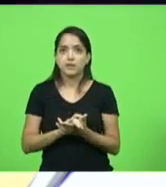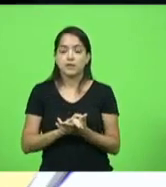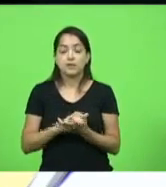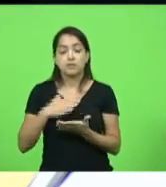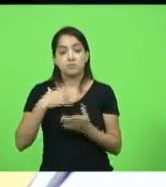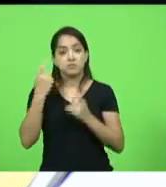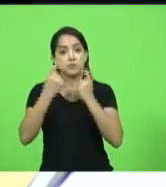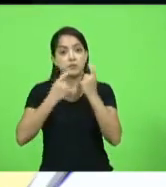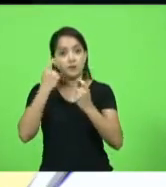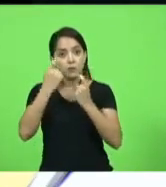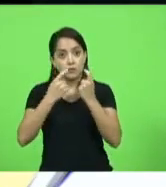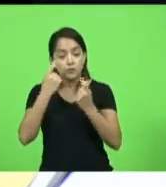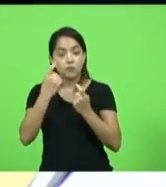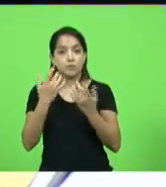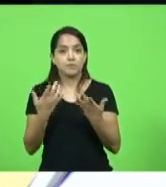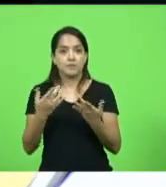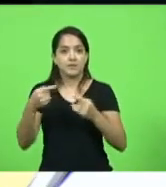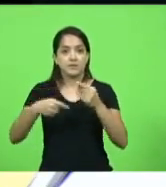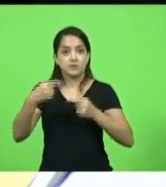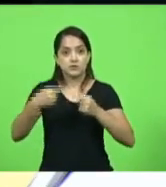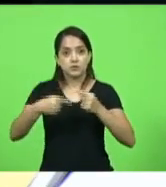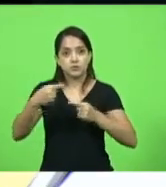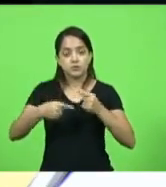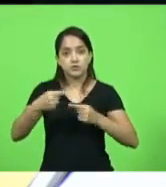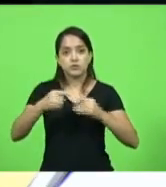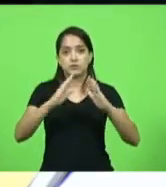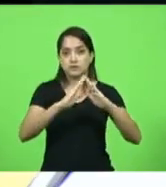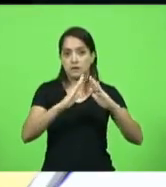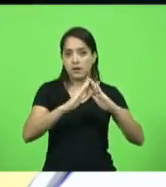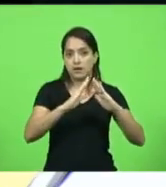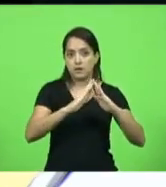preocupa discutir a educação domiciliar